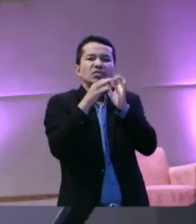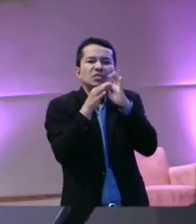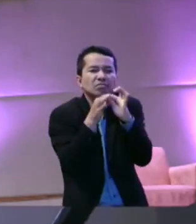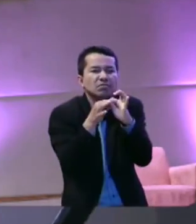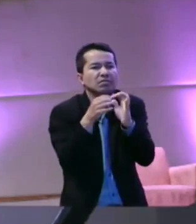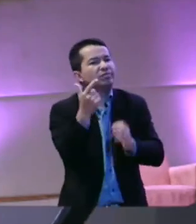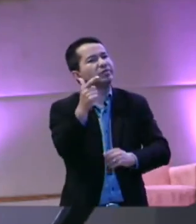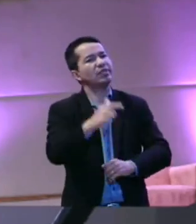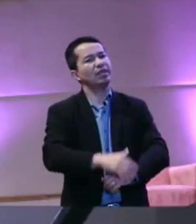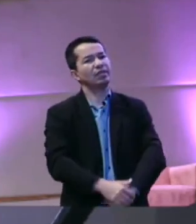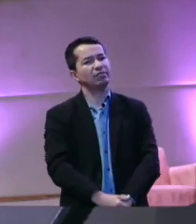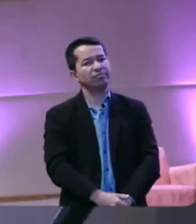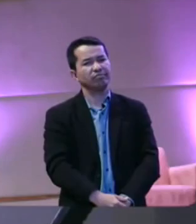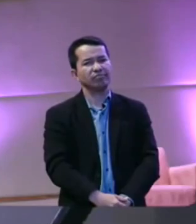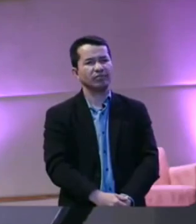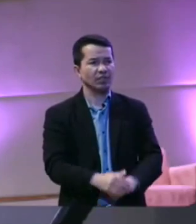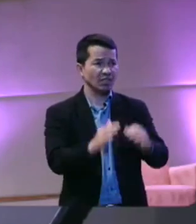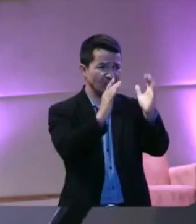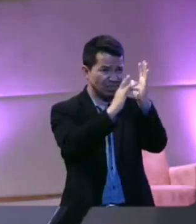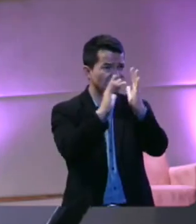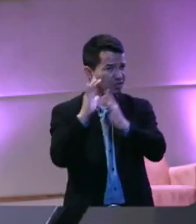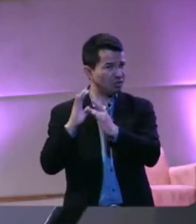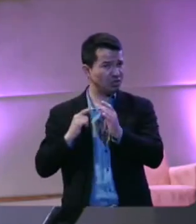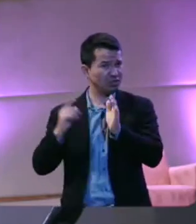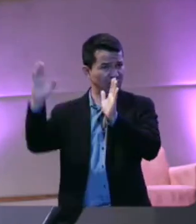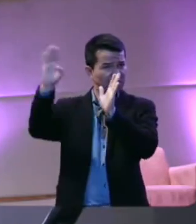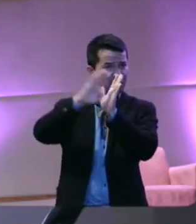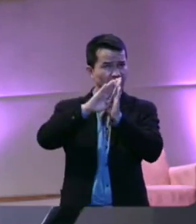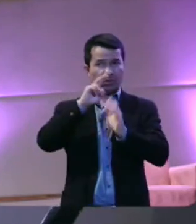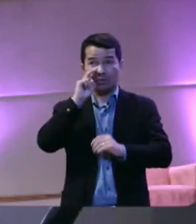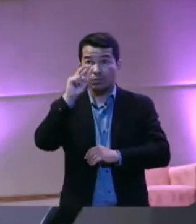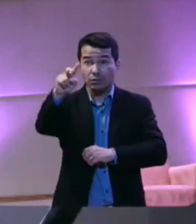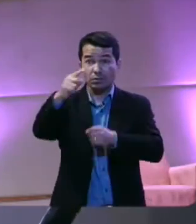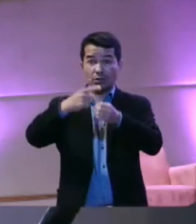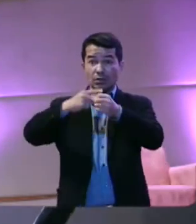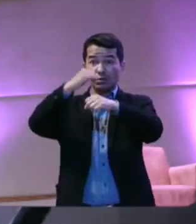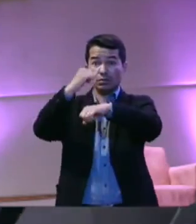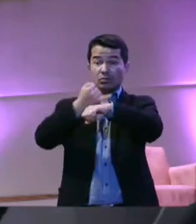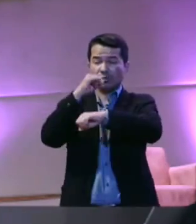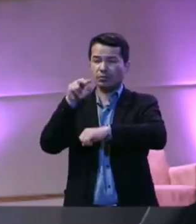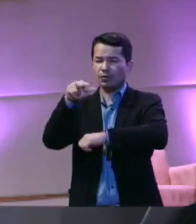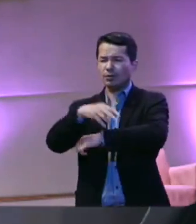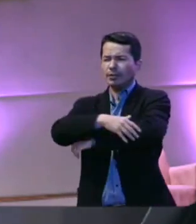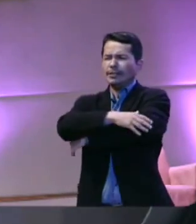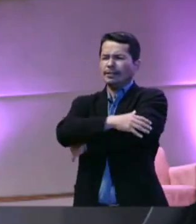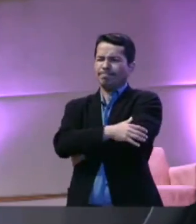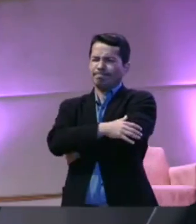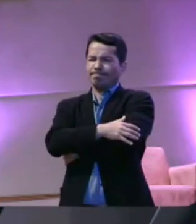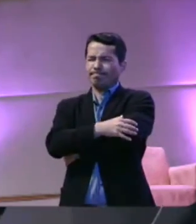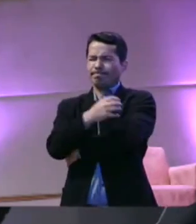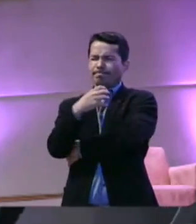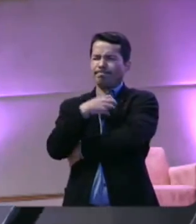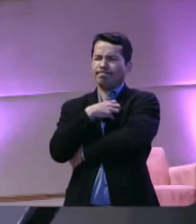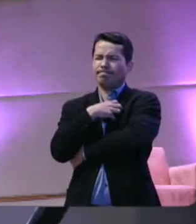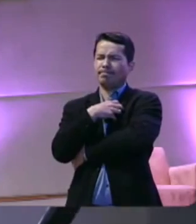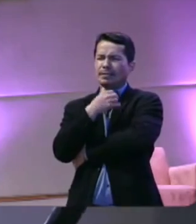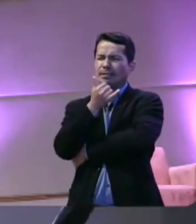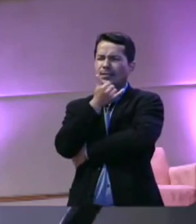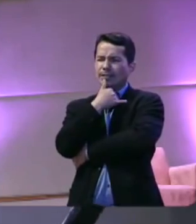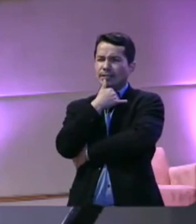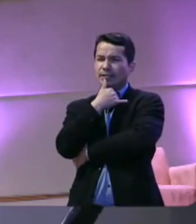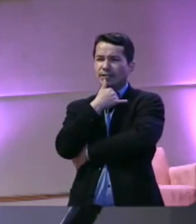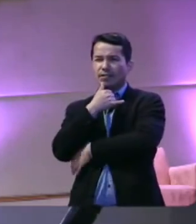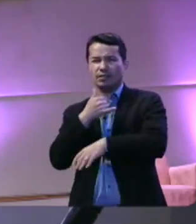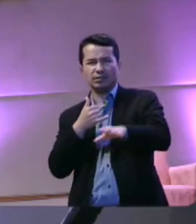recebido. Ele se lamentou ali. Nós vemos que as profecias sobre sua vinda estão lá em Isaías